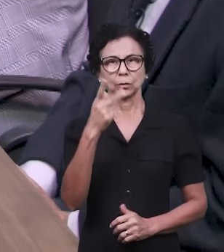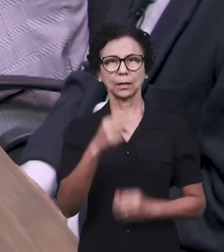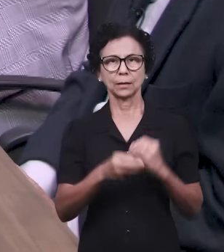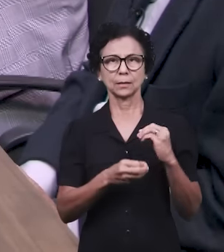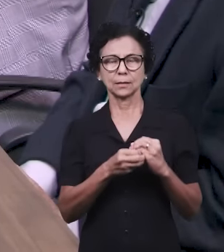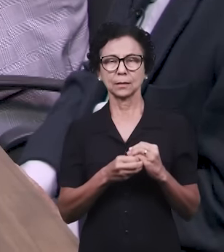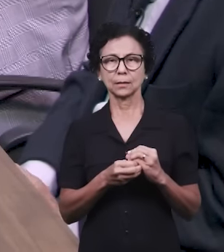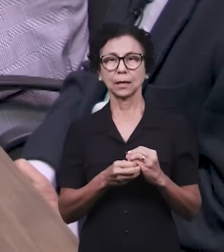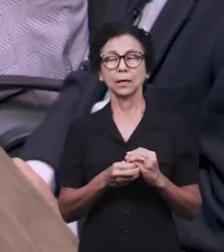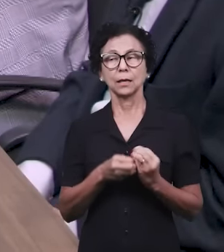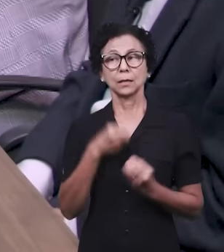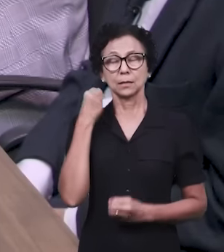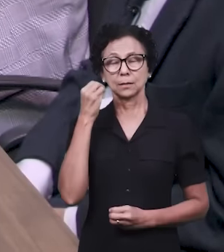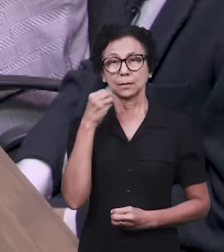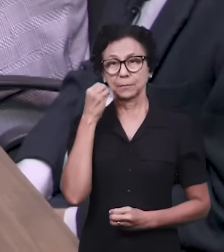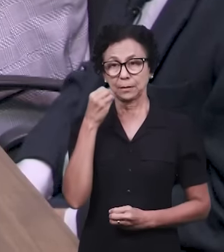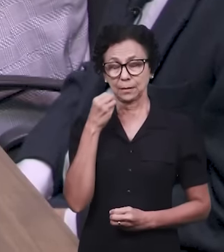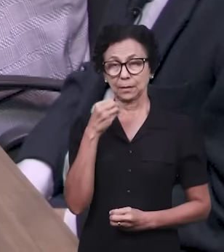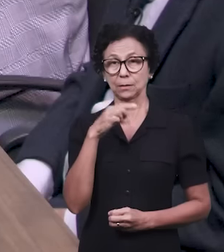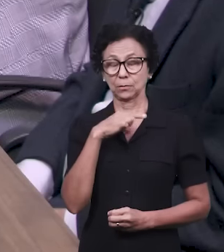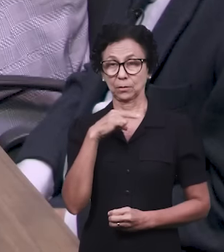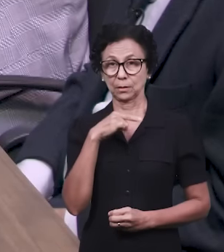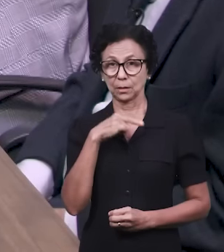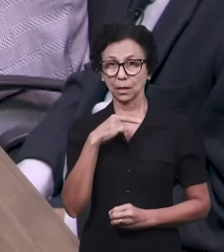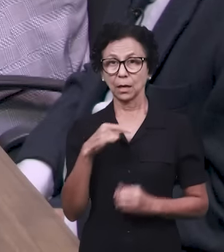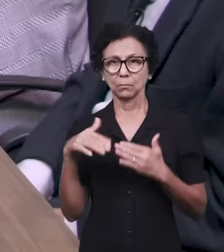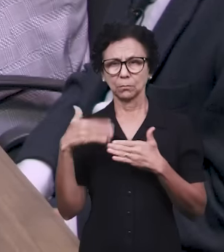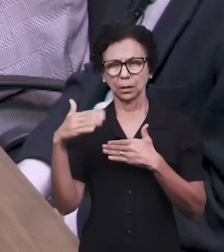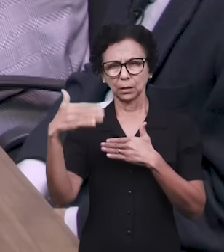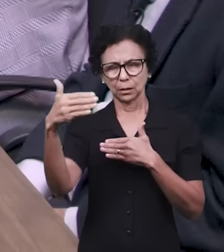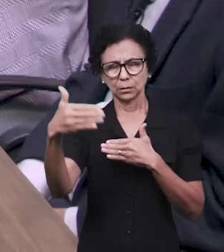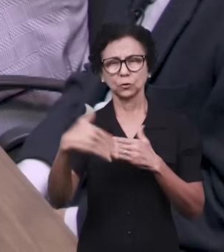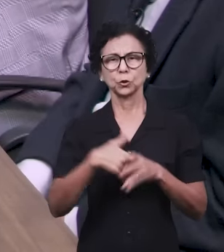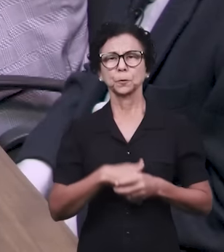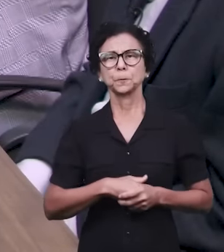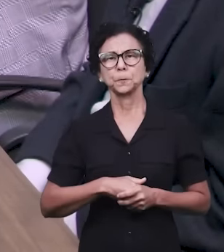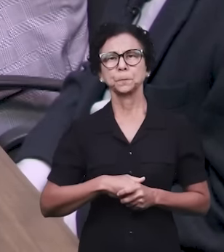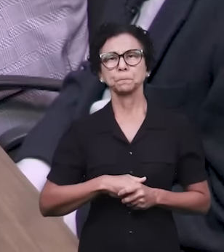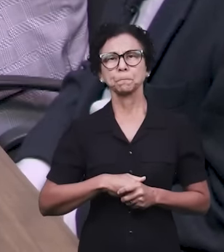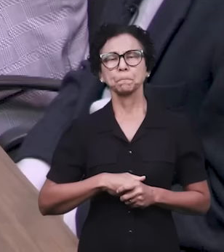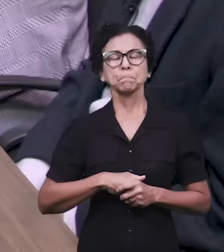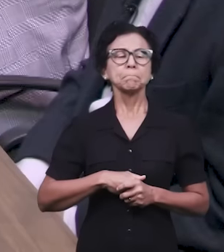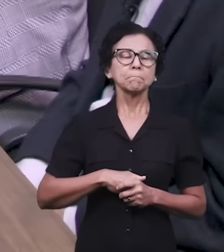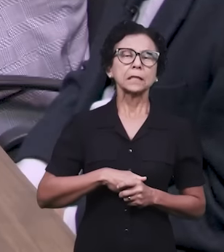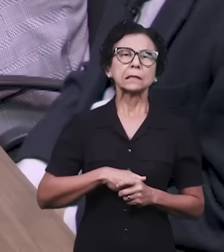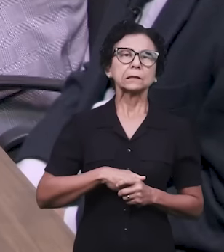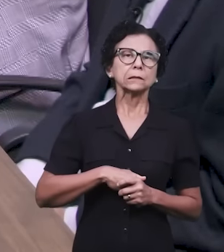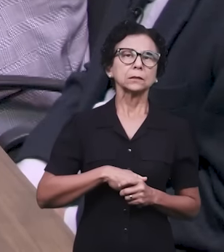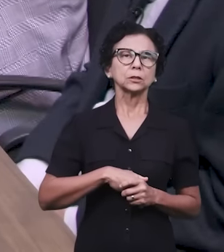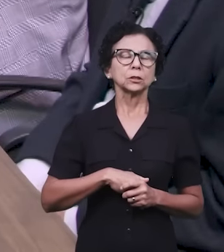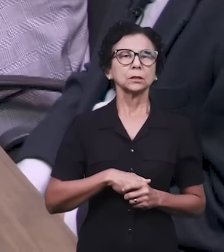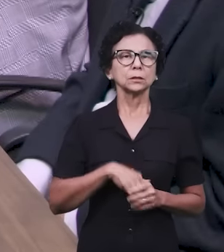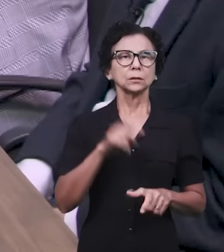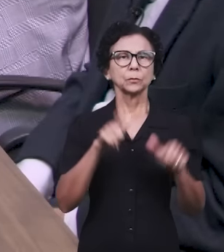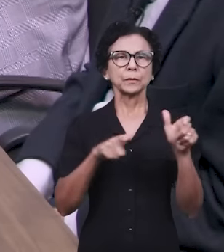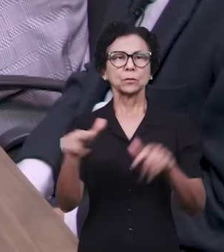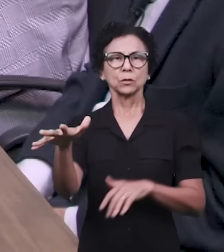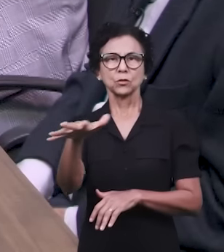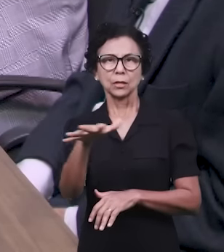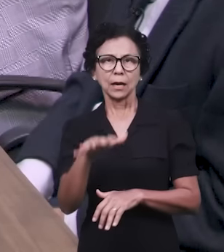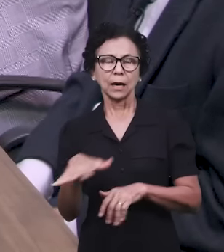a experiência de maneira cotidiana quase, de conversar com pessoas de diversas áreas diferentes,